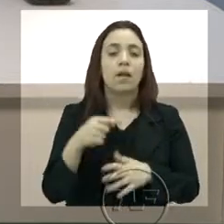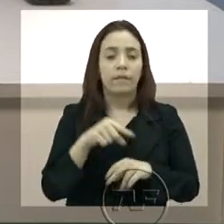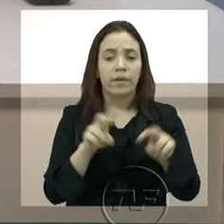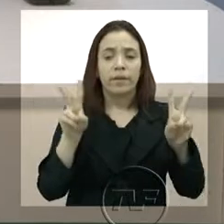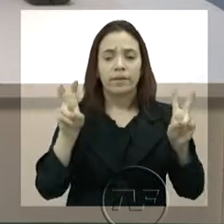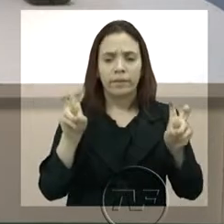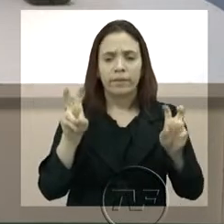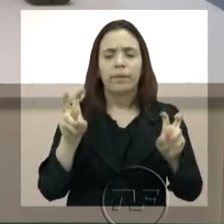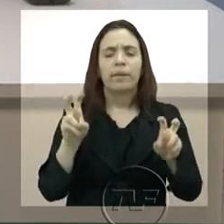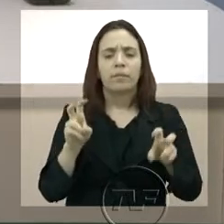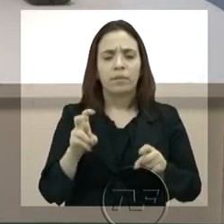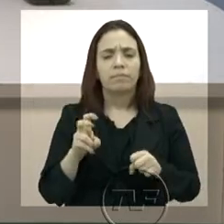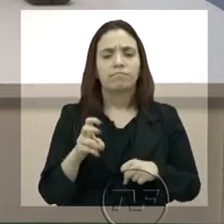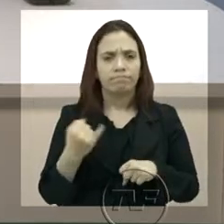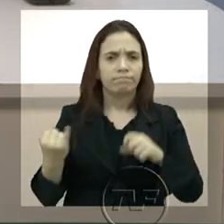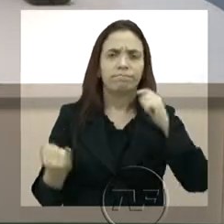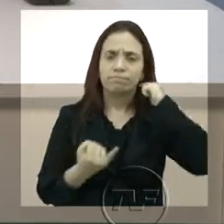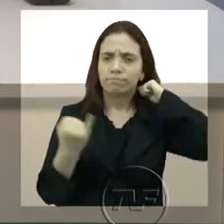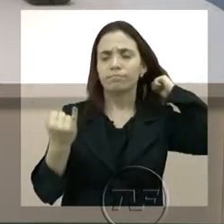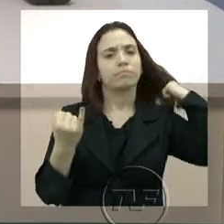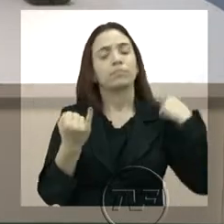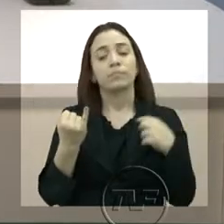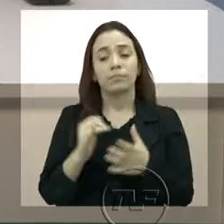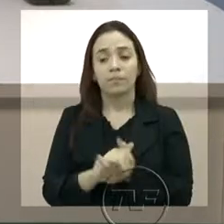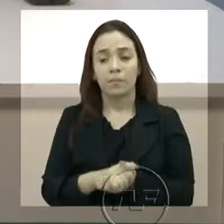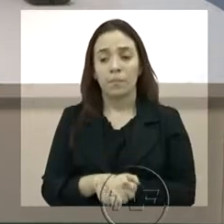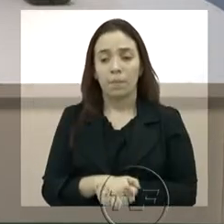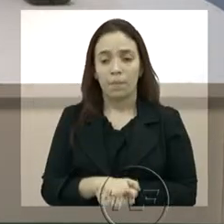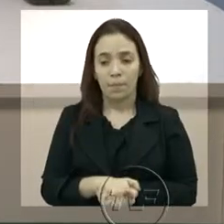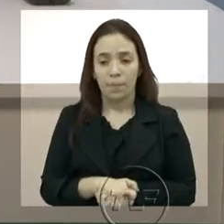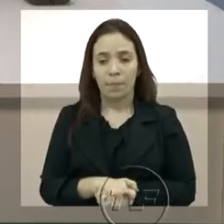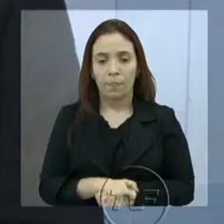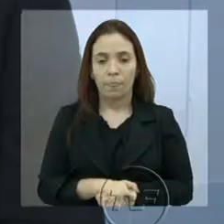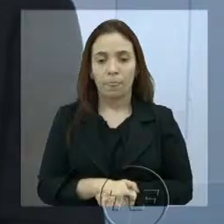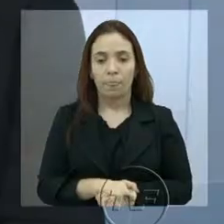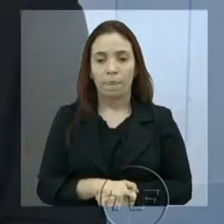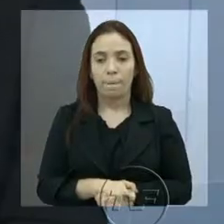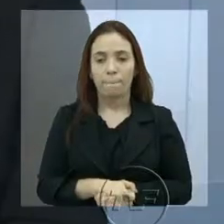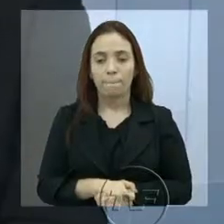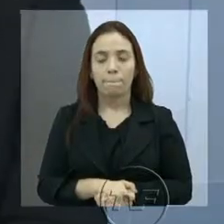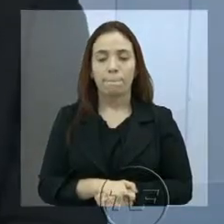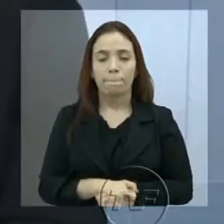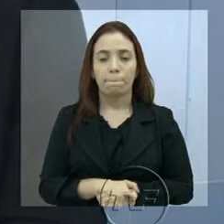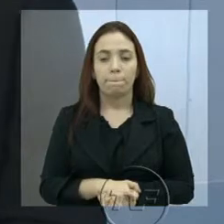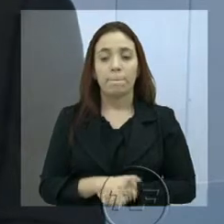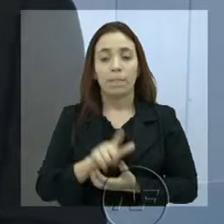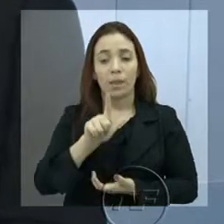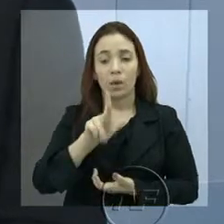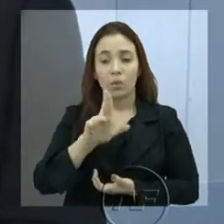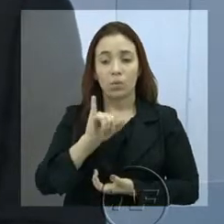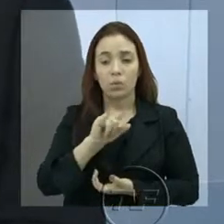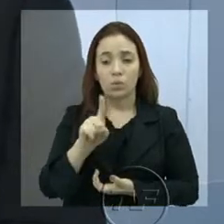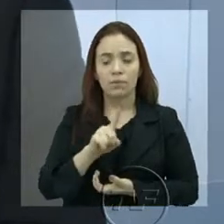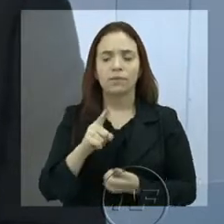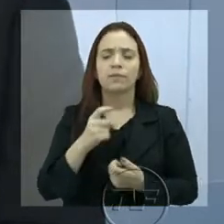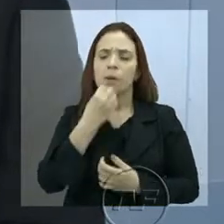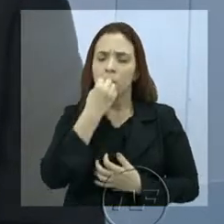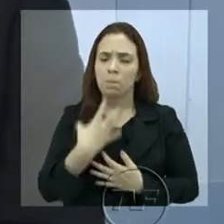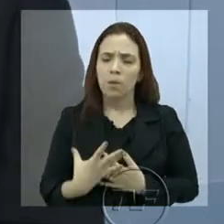muito, eu mesmo... E um detalhe, eu vou me antecipar aqui, O Luiz Mourão ele tem que vir aqui